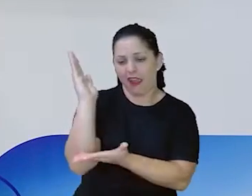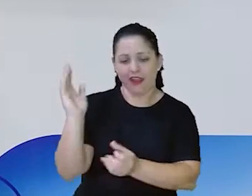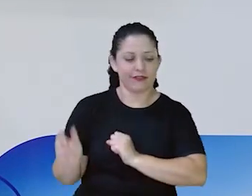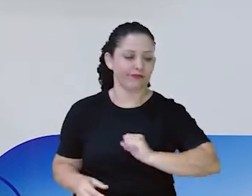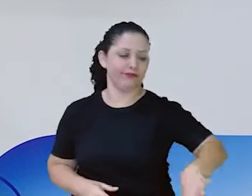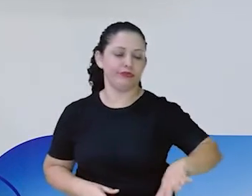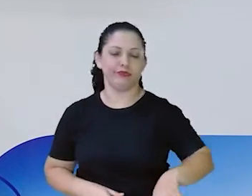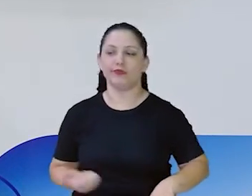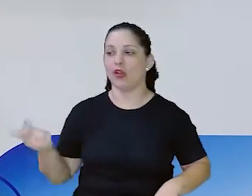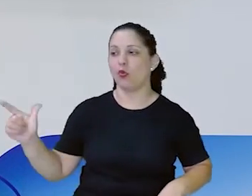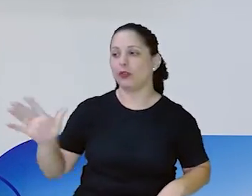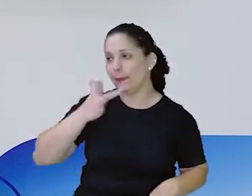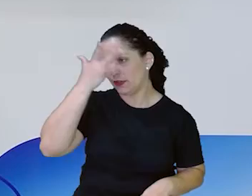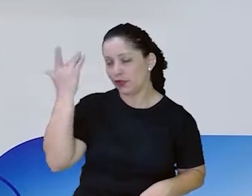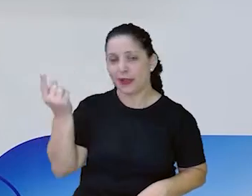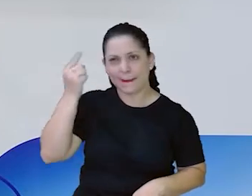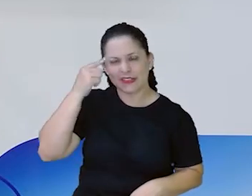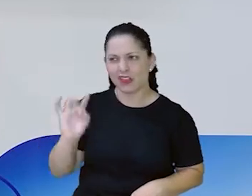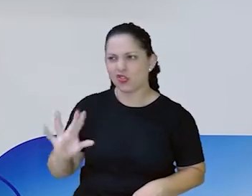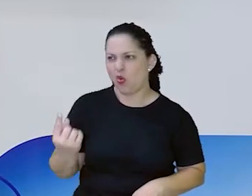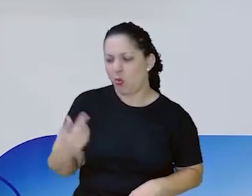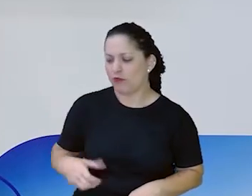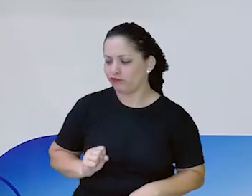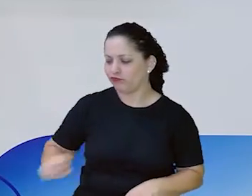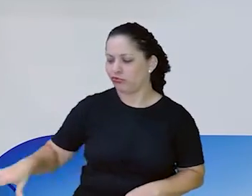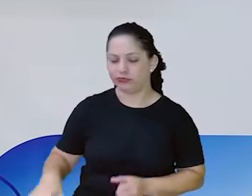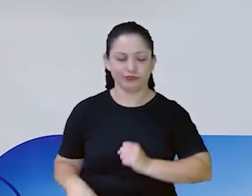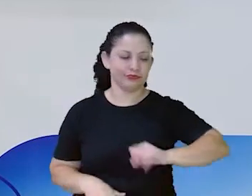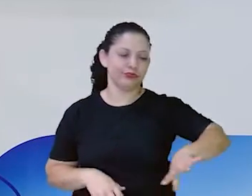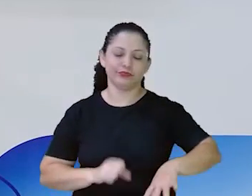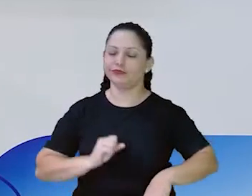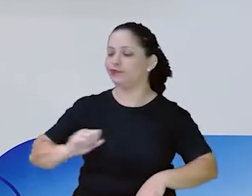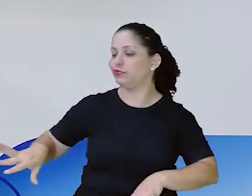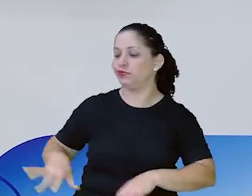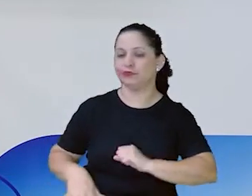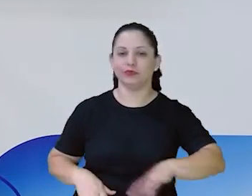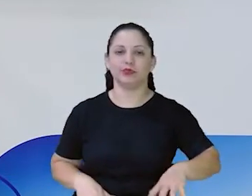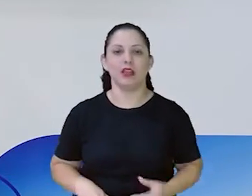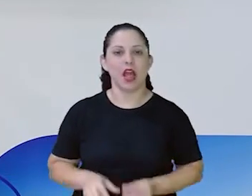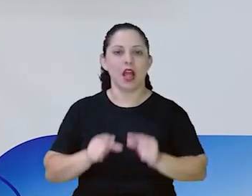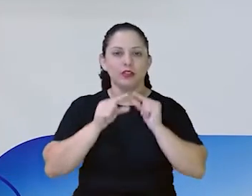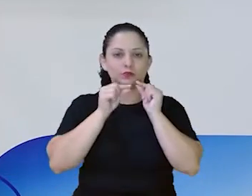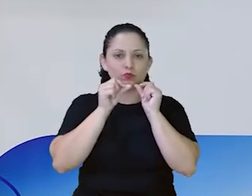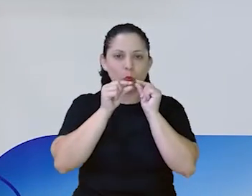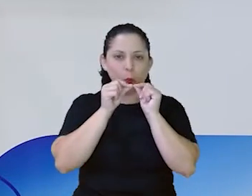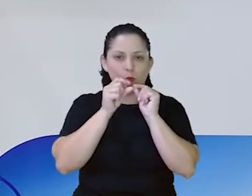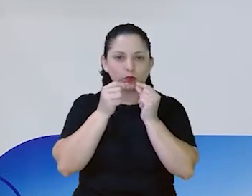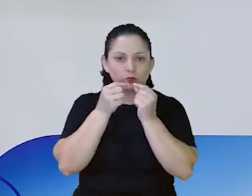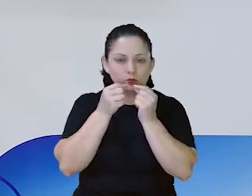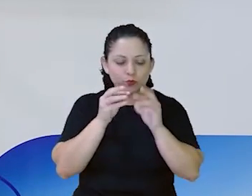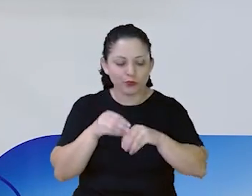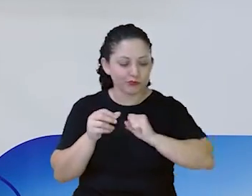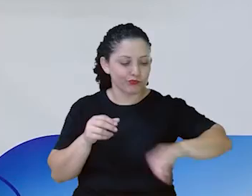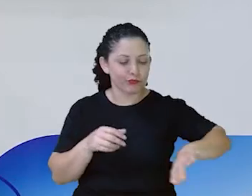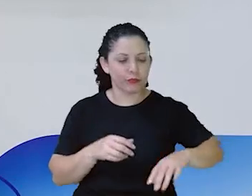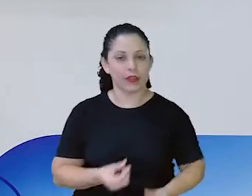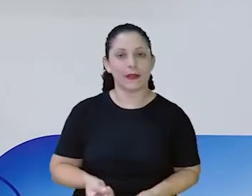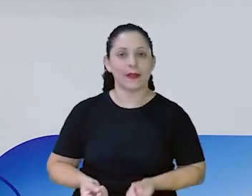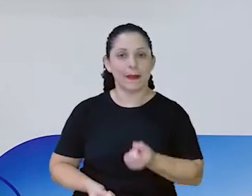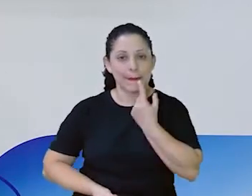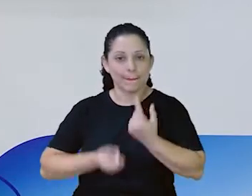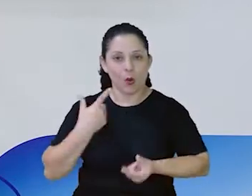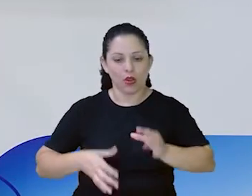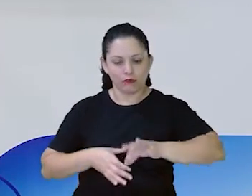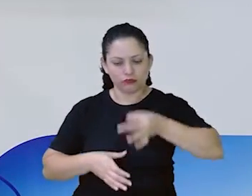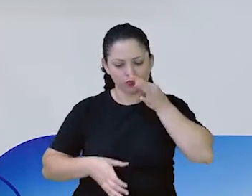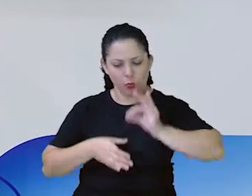Aí o outro também pensa isso, é só uma garrafa, e assim vai. É só uma embalagem de confeito, é só uma embalagem de pipoca. E aí você